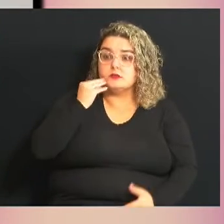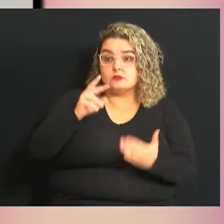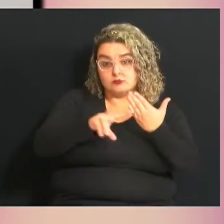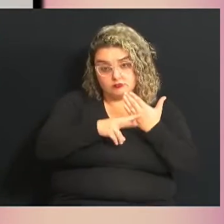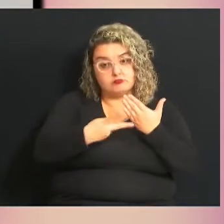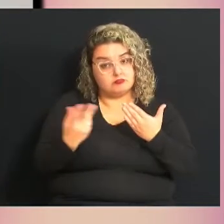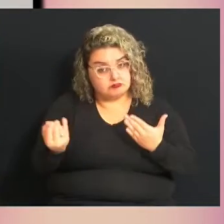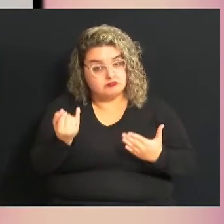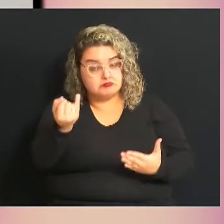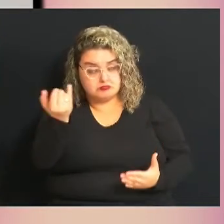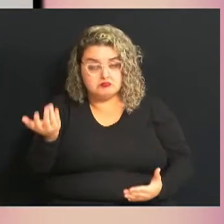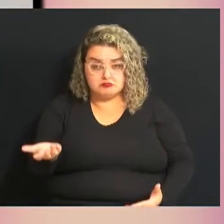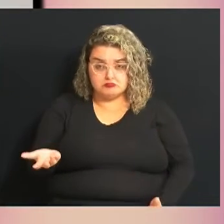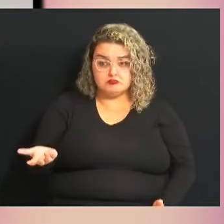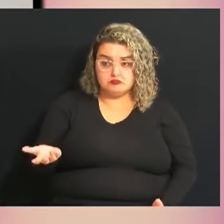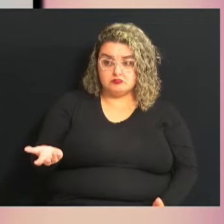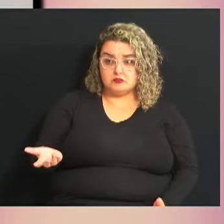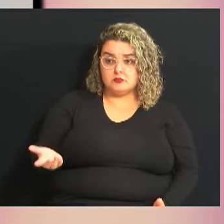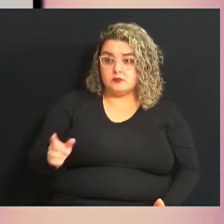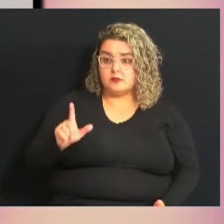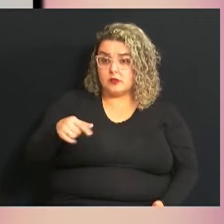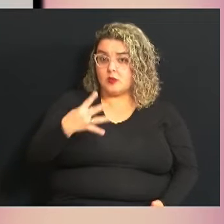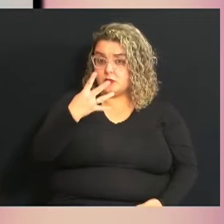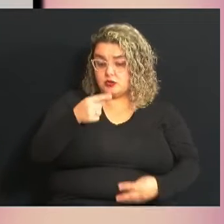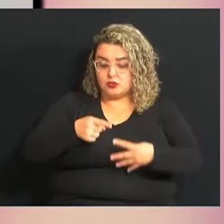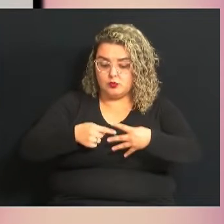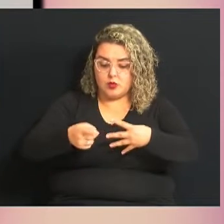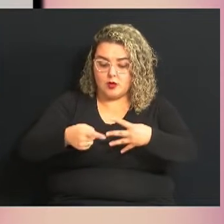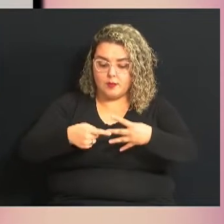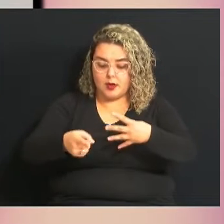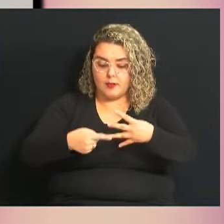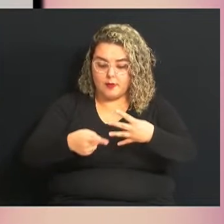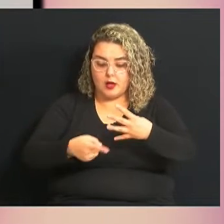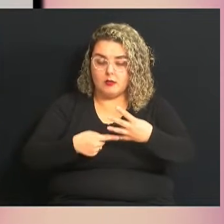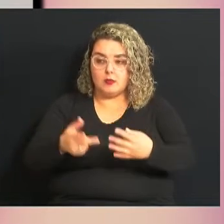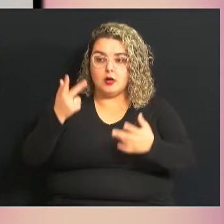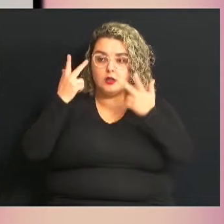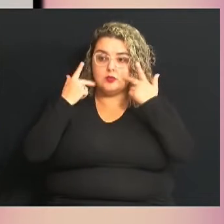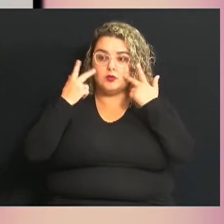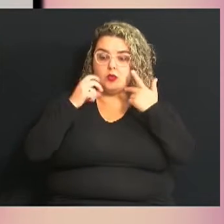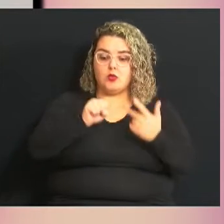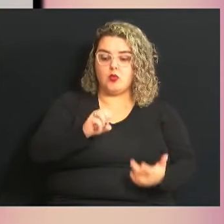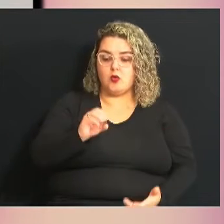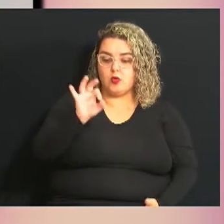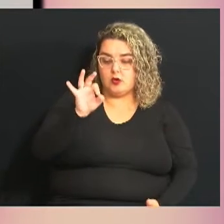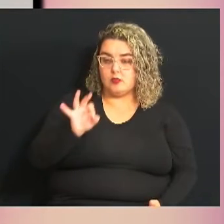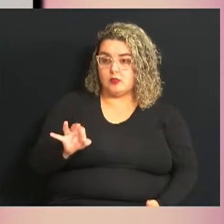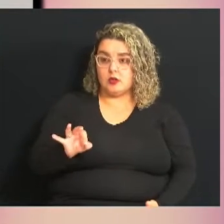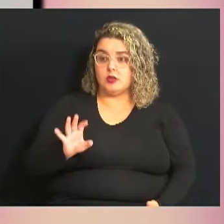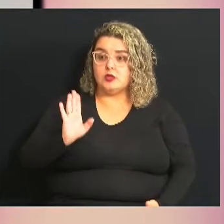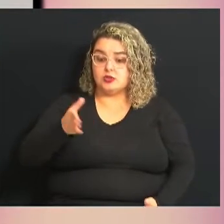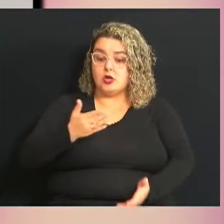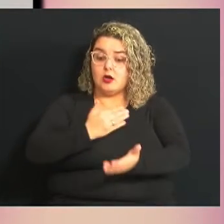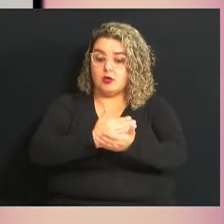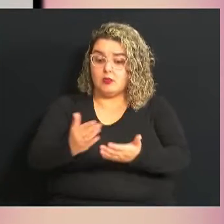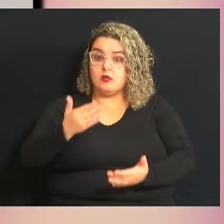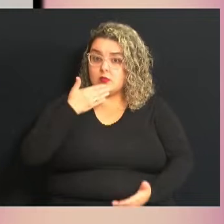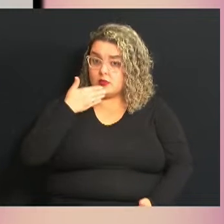expressivo, né? Após 4 semanas, normalmente, 80% dos casos já começam a ter uma